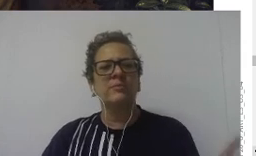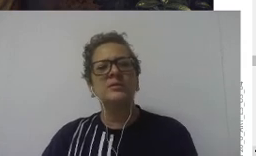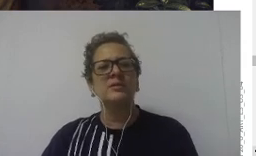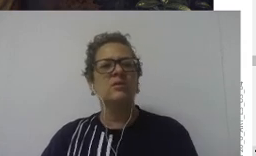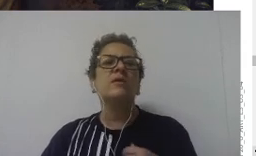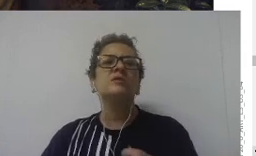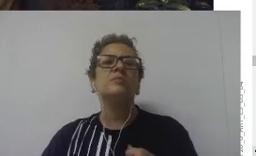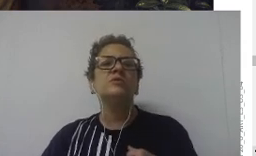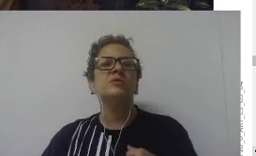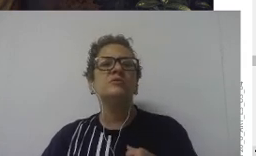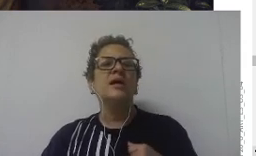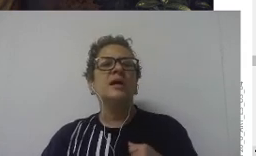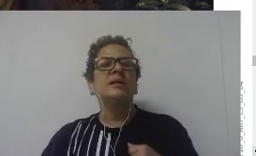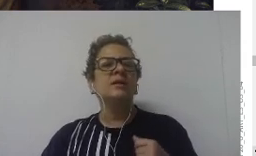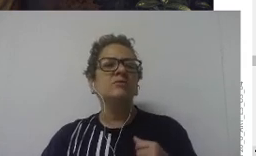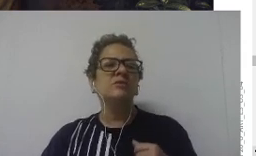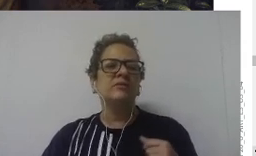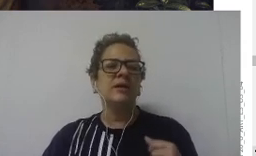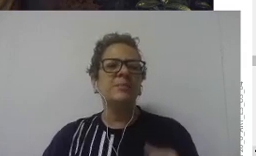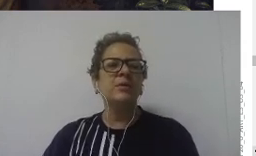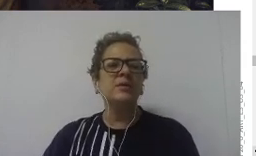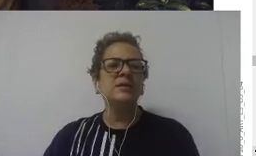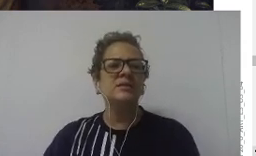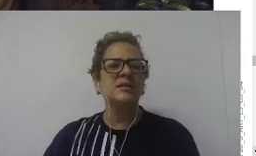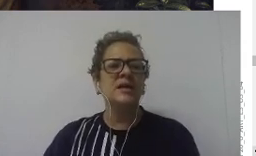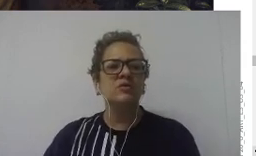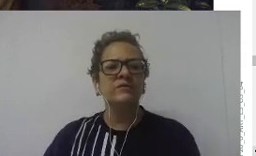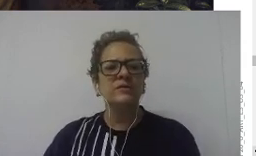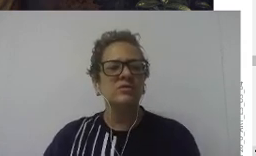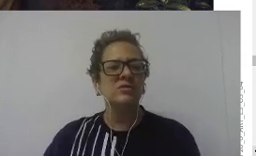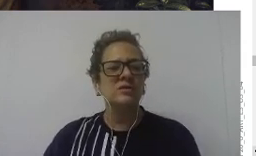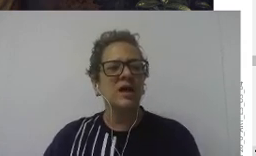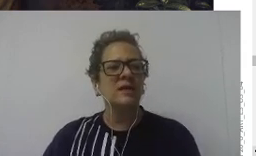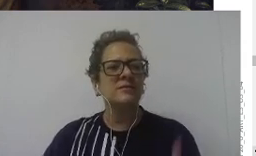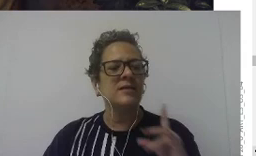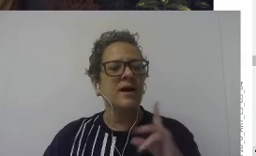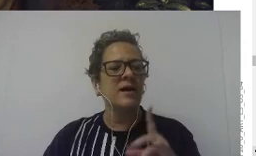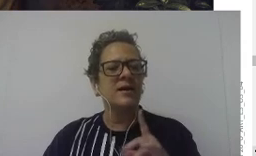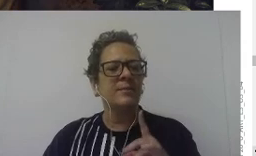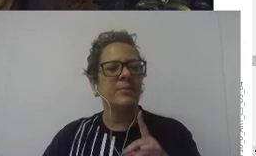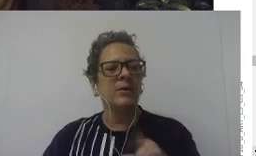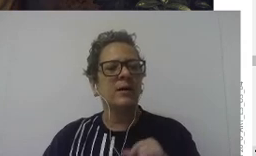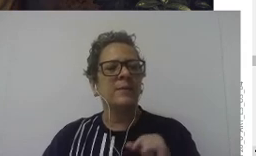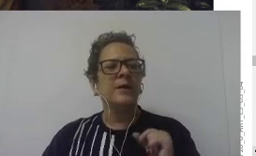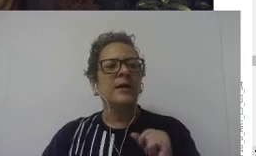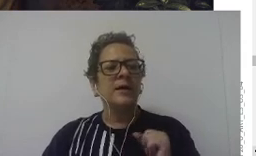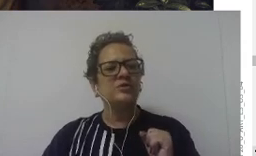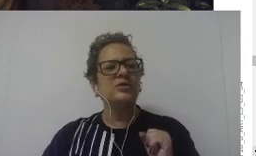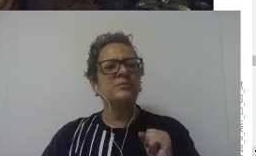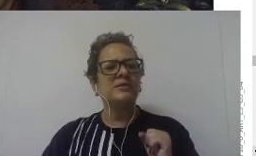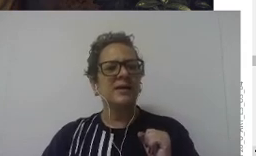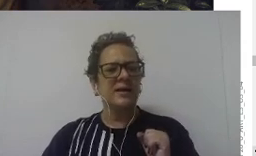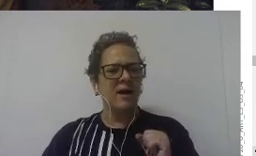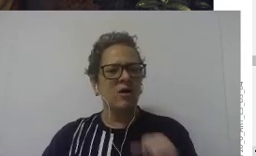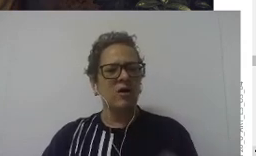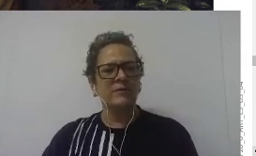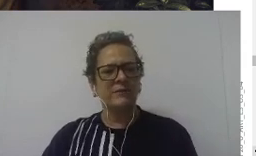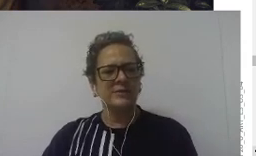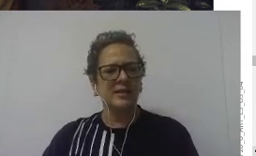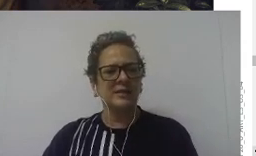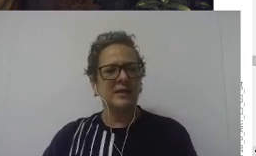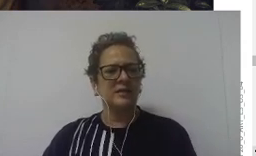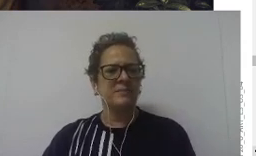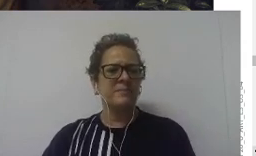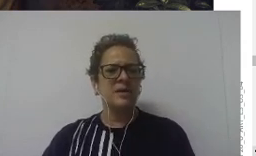os amores não correspondidos, denunciando a hipocrisia e as convenções sociais da época. Estima-se que a obra